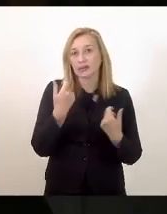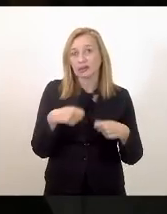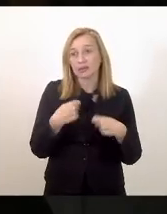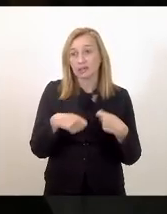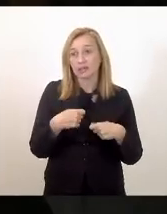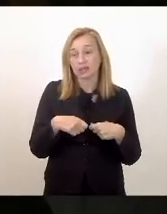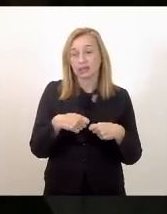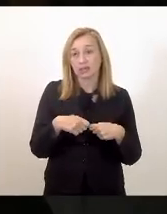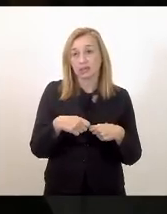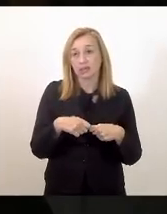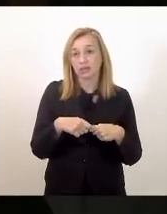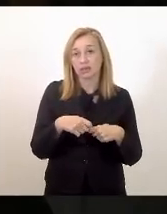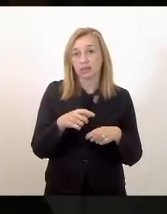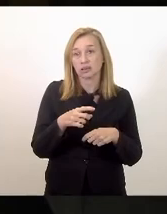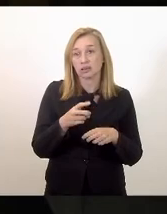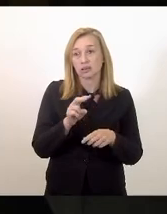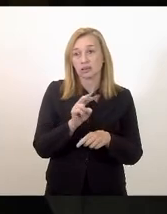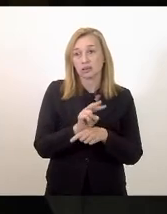de rastreamento dos casos.